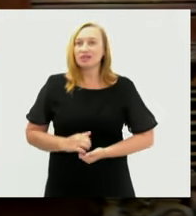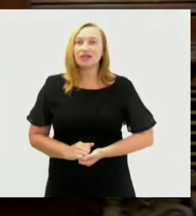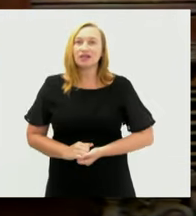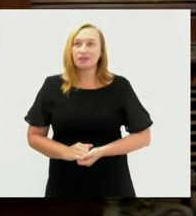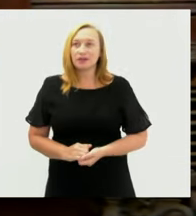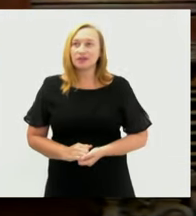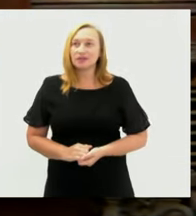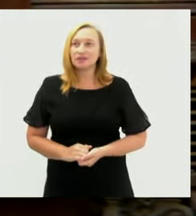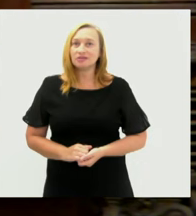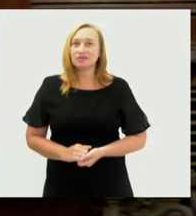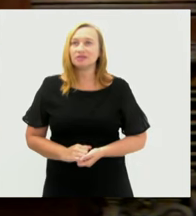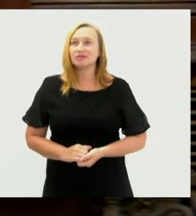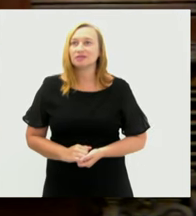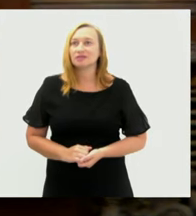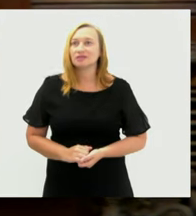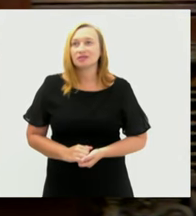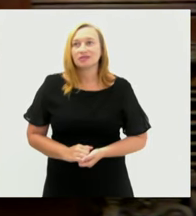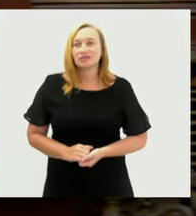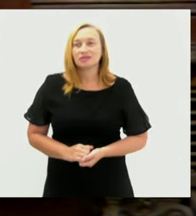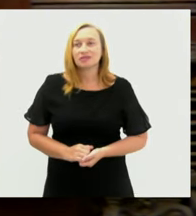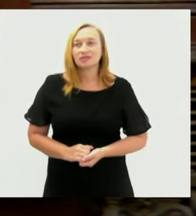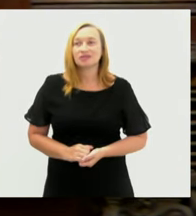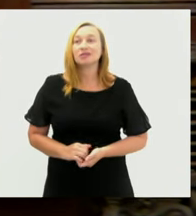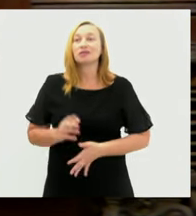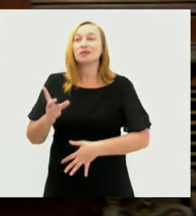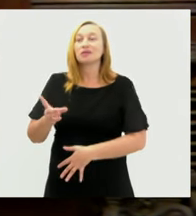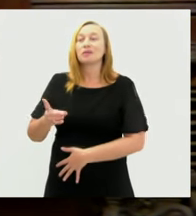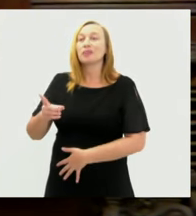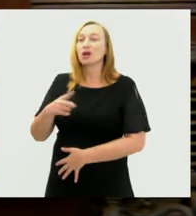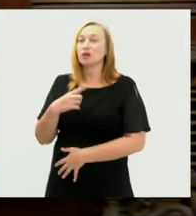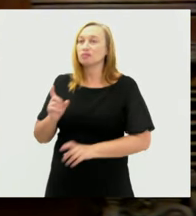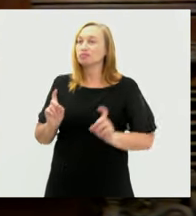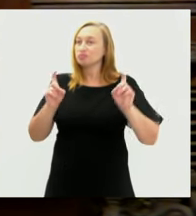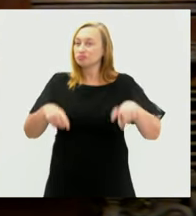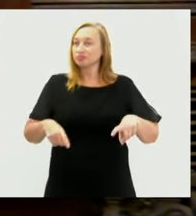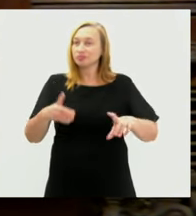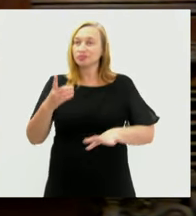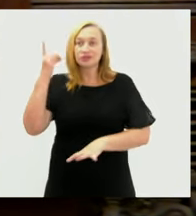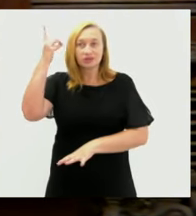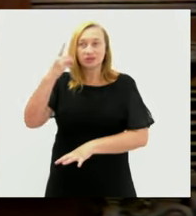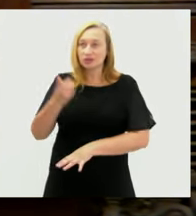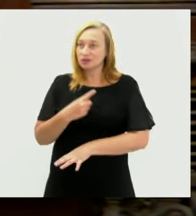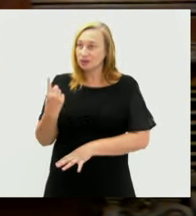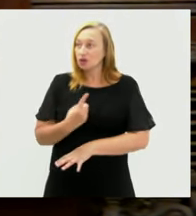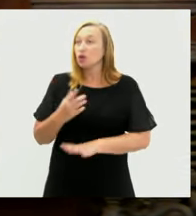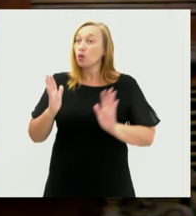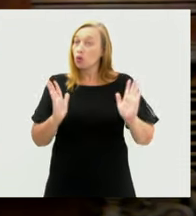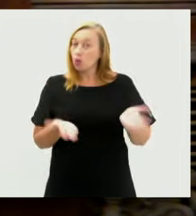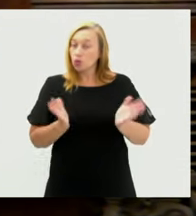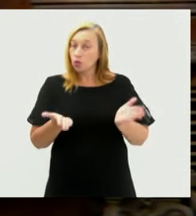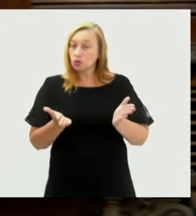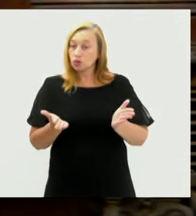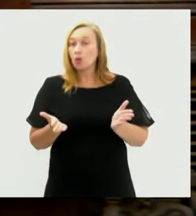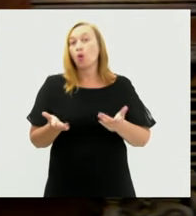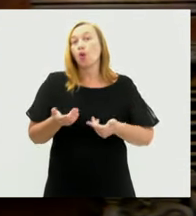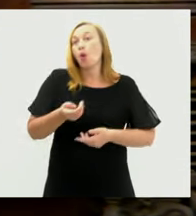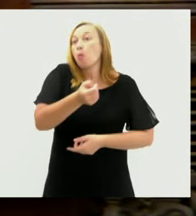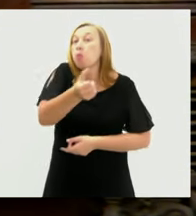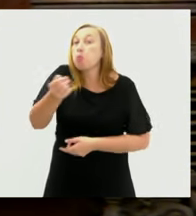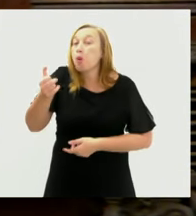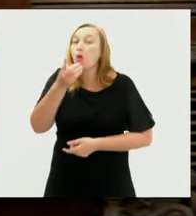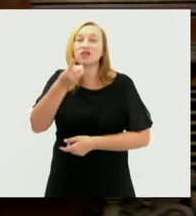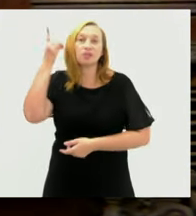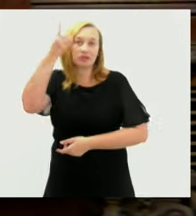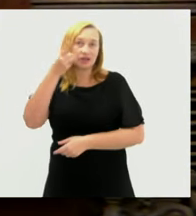deputado Alan, como Vossa Excelência bem disse, hoje o plenário não está na sua totalidade, mas nós já temos mais do